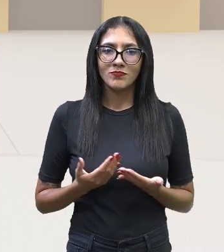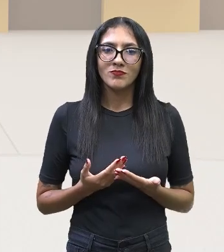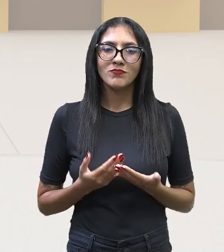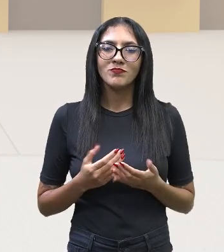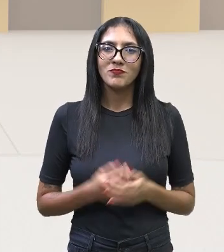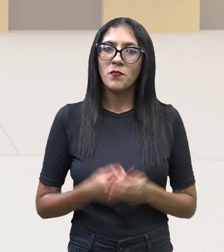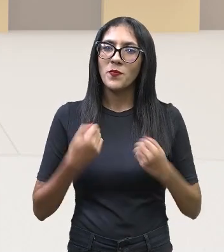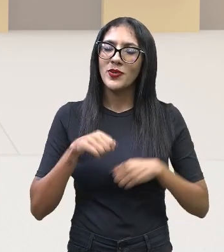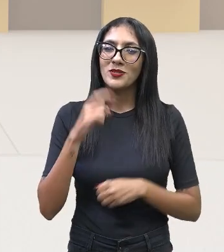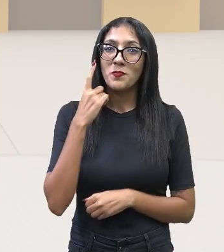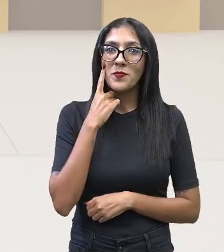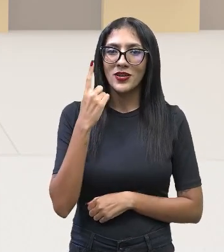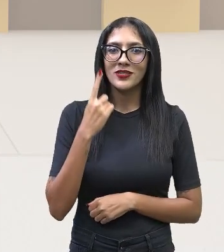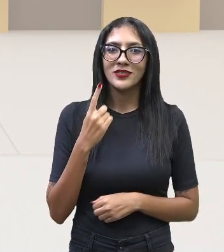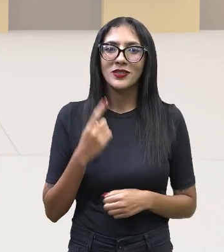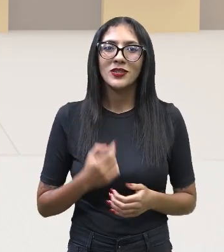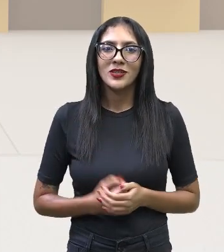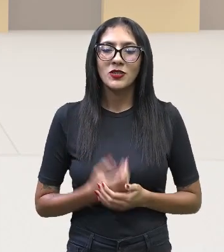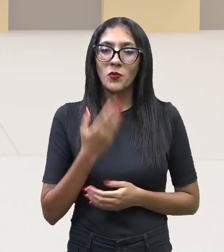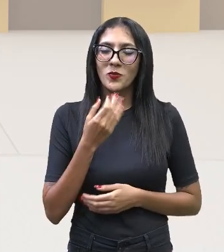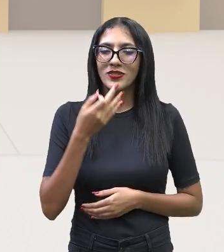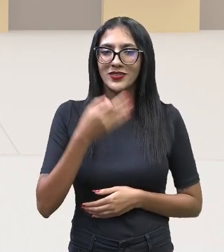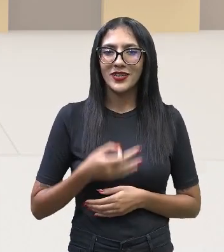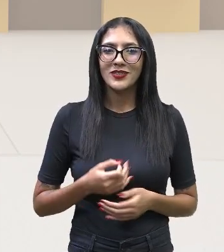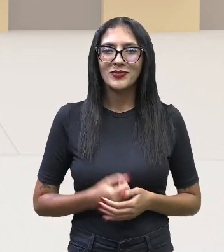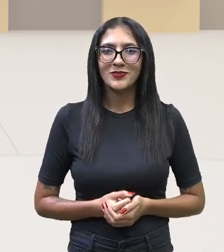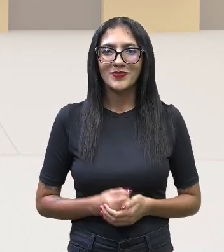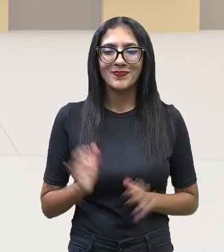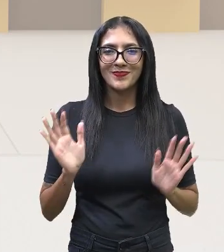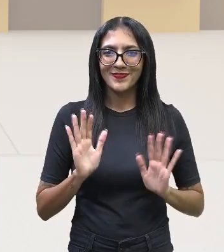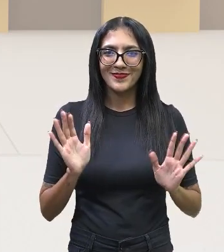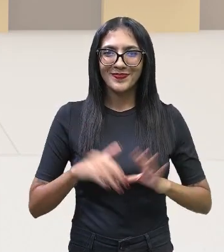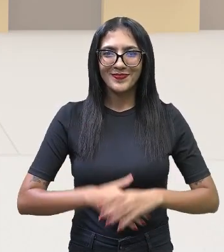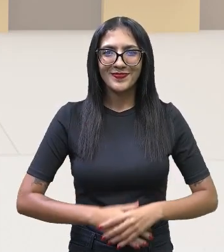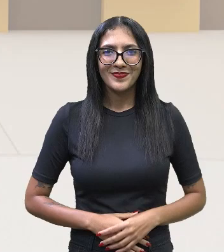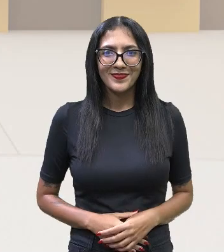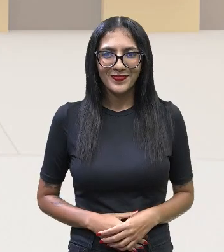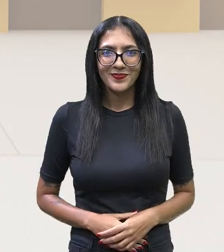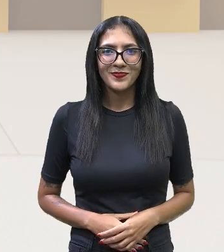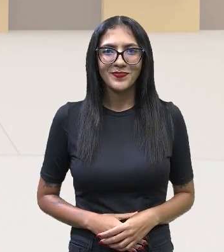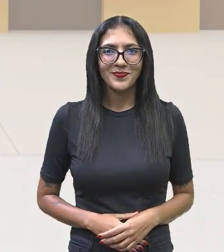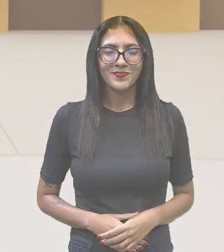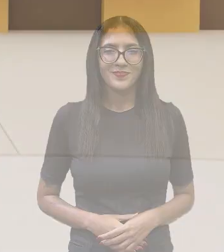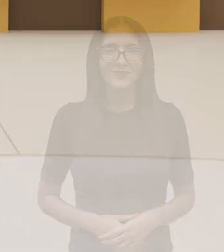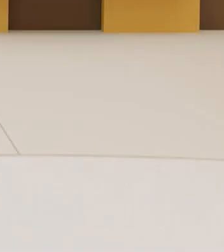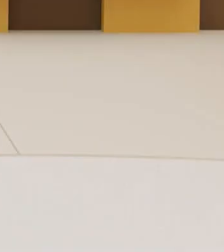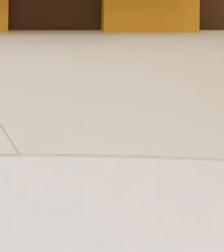pense bem e vamos nos alimentar melhor. Tchau, tchau, pessoal. Até a próxima.